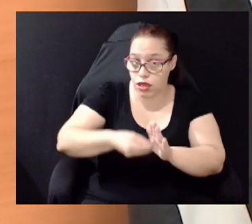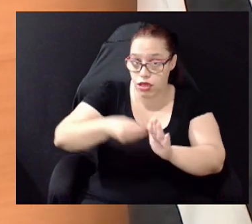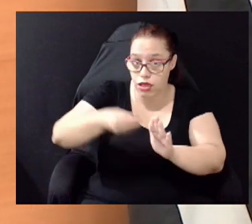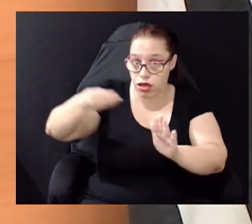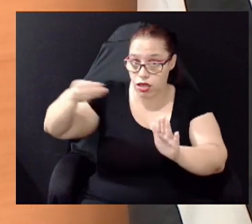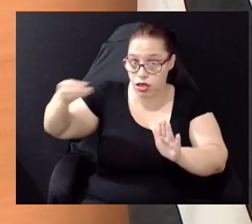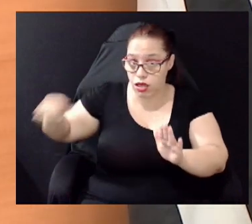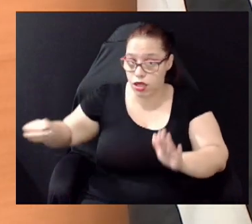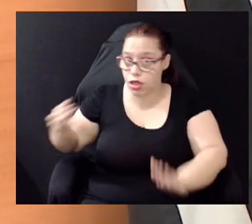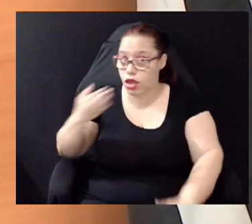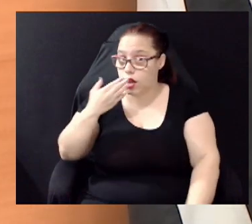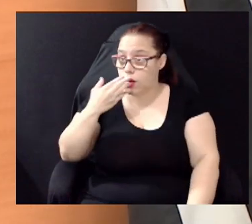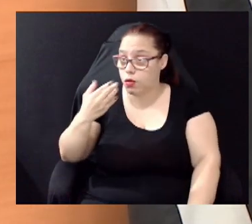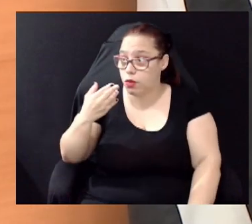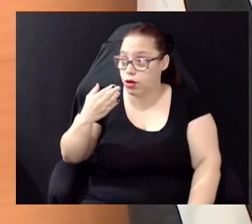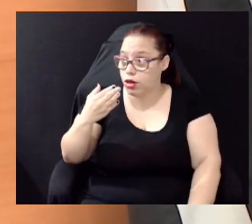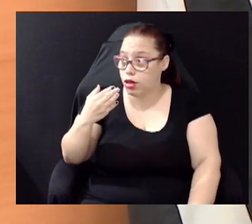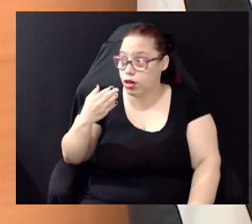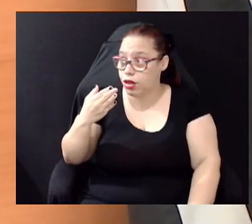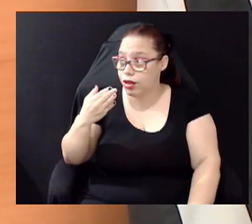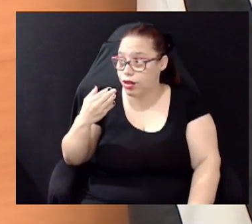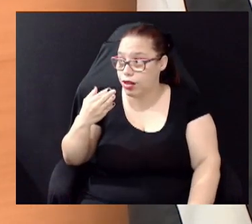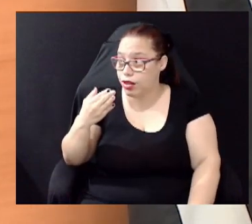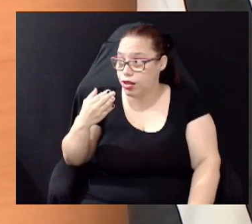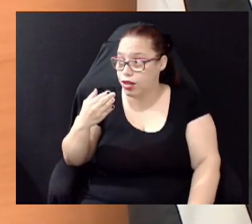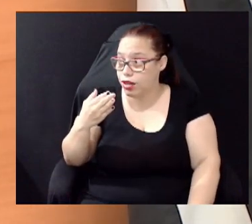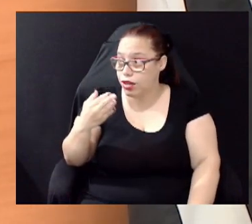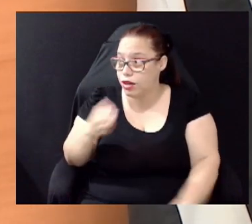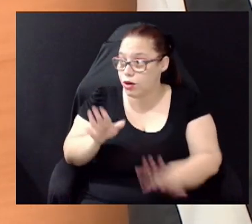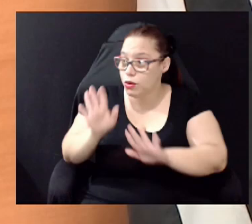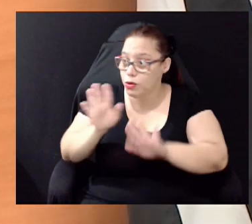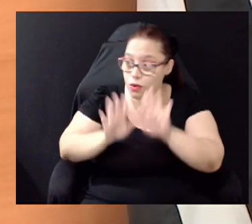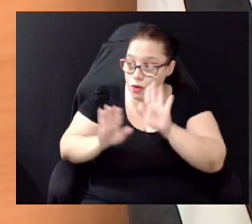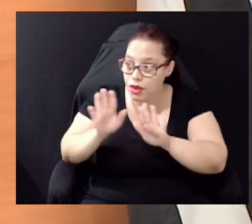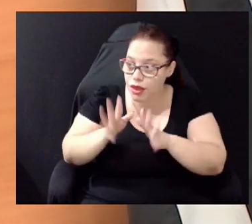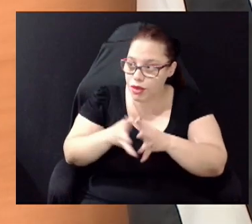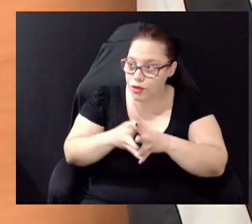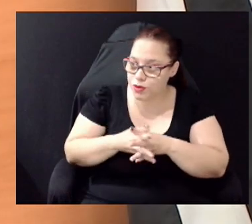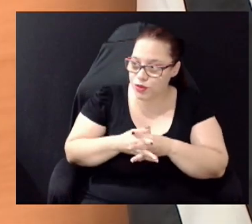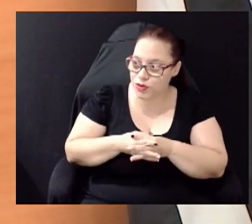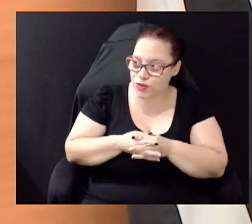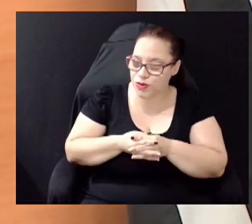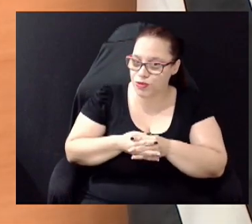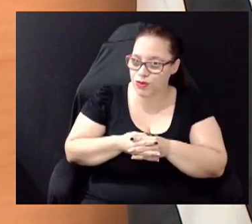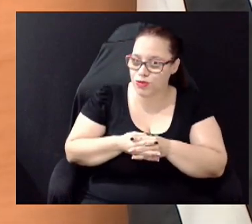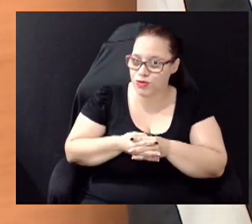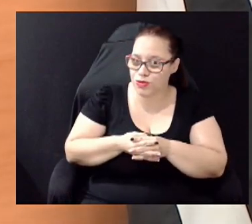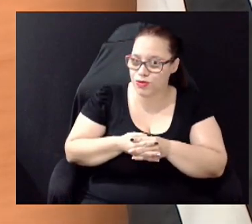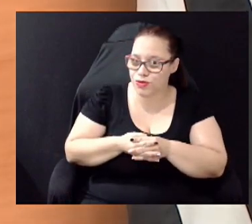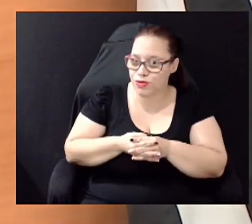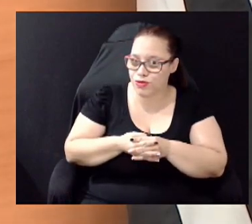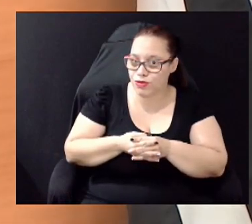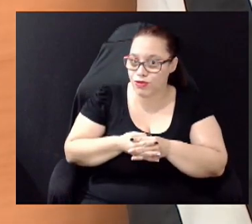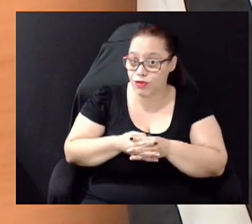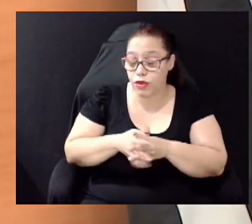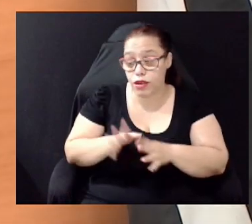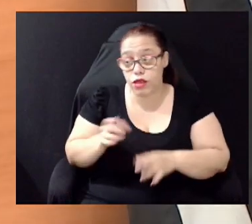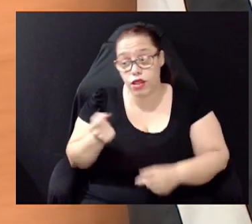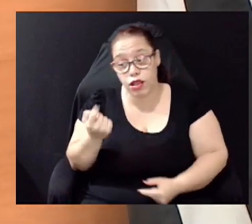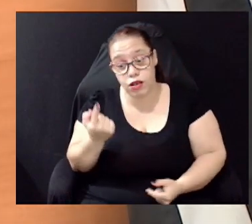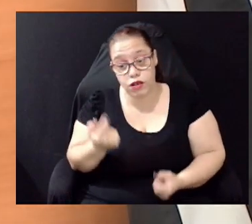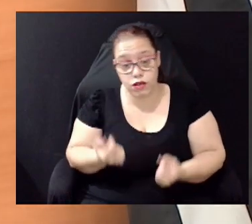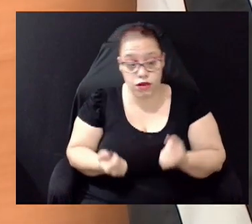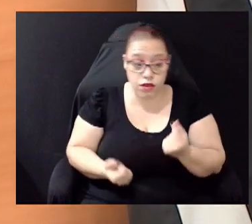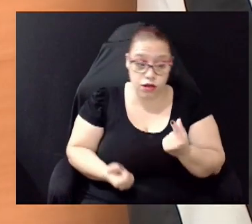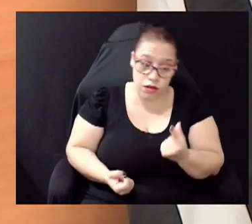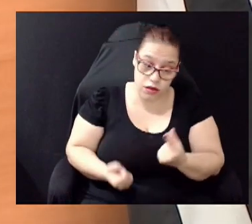socorro. Agora, o que ele faz para poder encaminhar para um cuidado? Então, há uns cuidados descuidados. Devemos